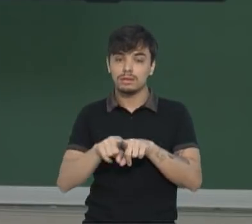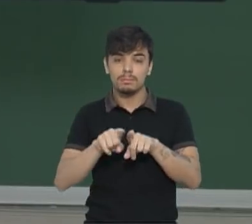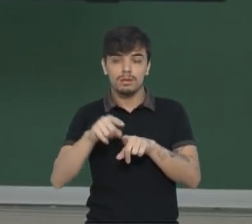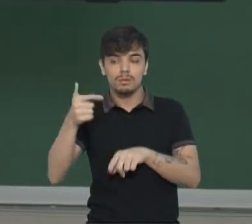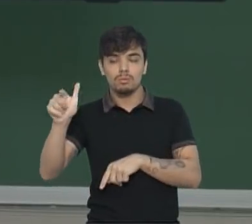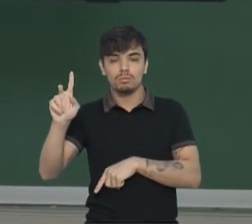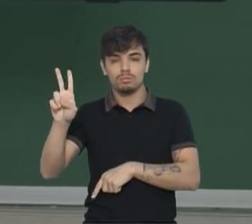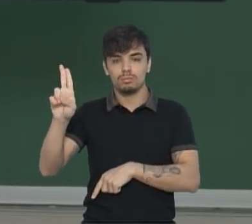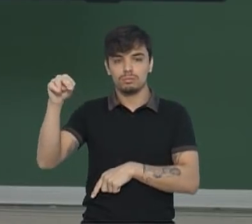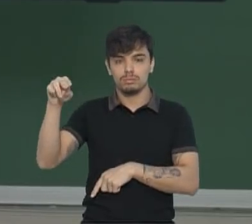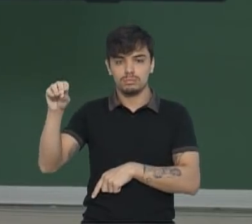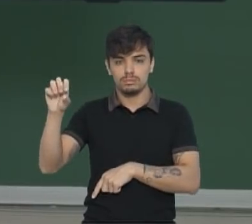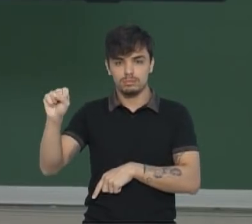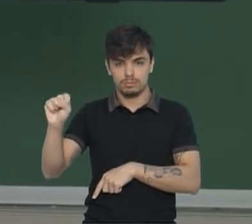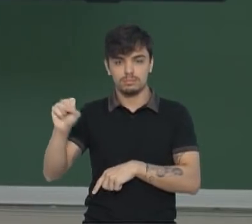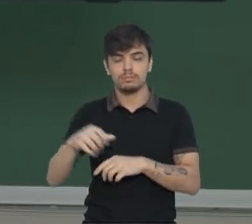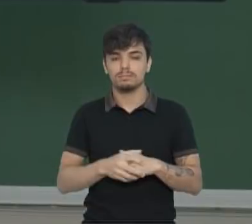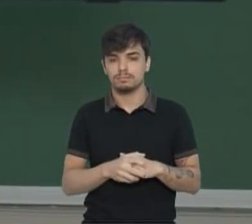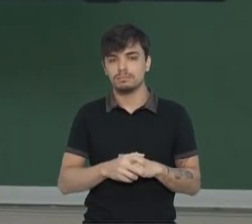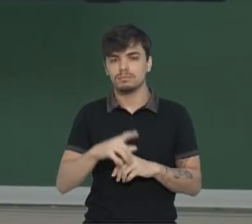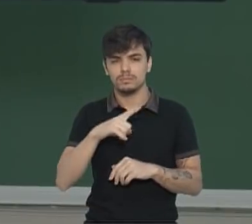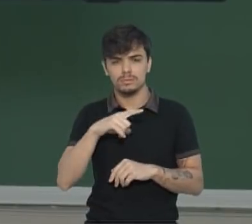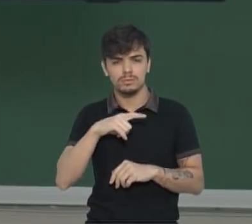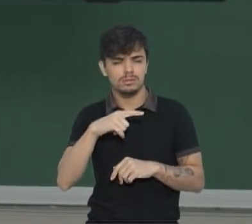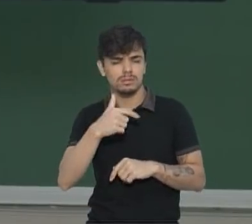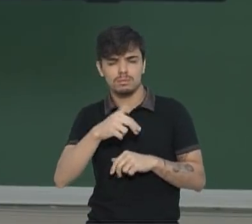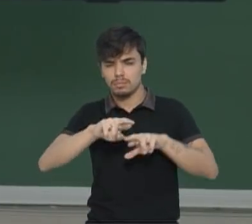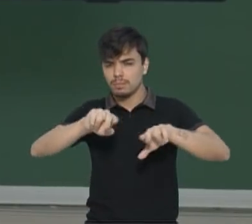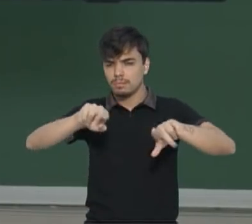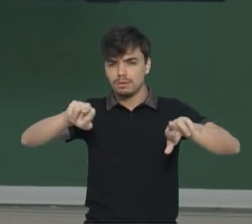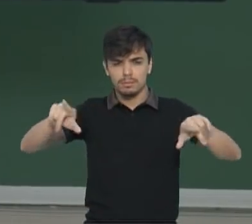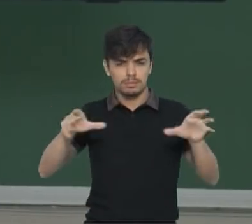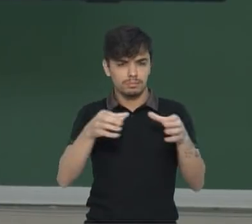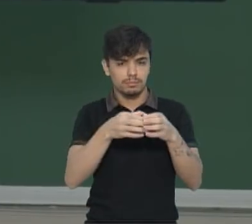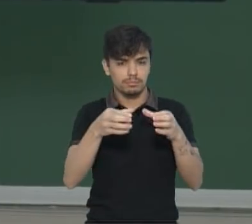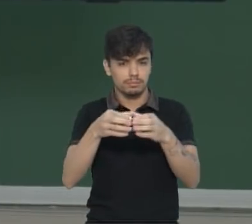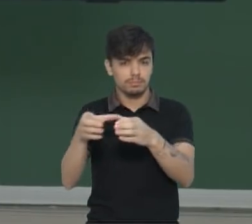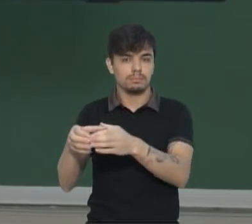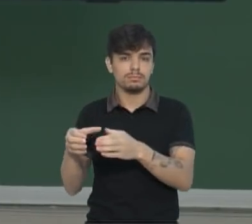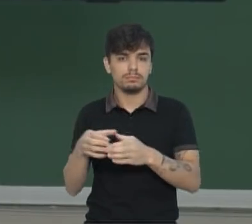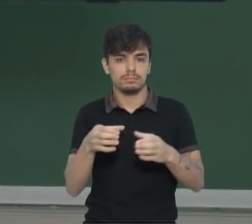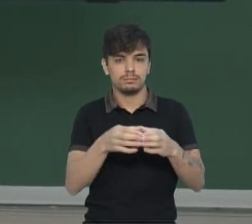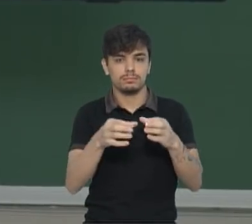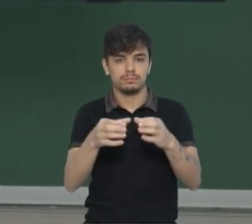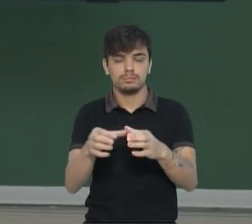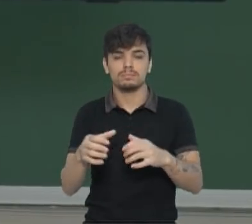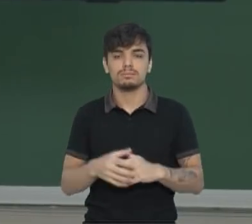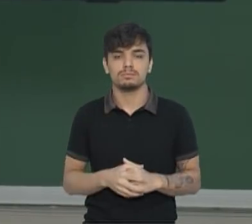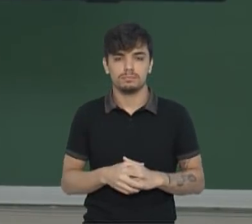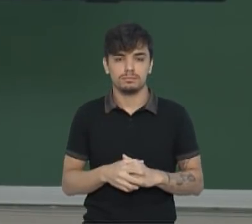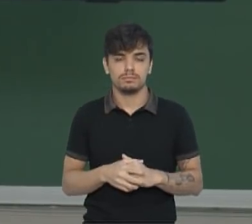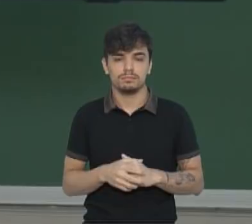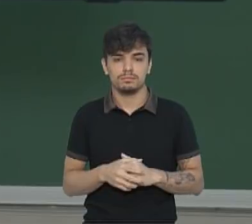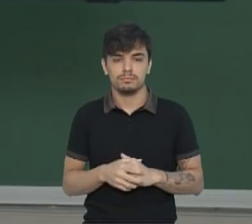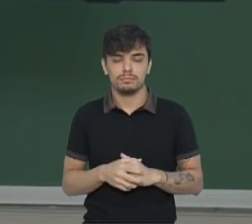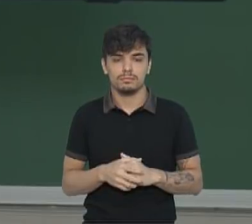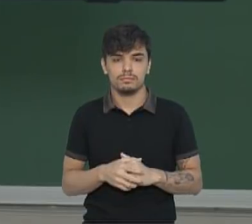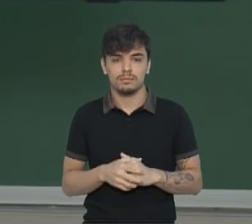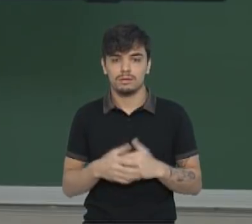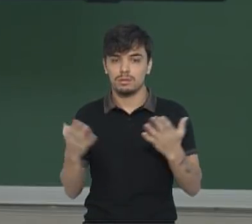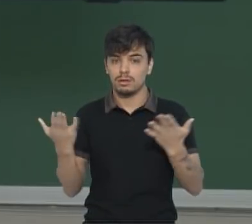das estepes da Mongólia também. Então a gente tem os mongóis, a gente tem outros grupos que também são considerados bárbaros. Mas hoje a gente vai